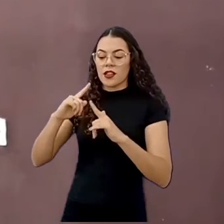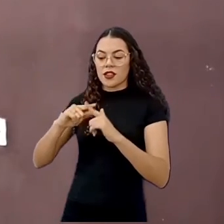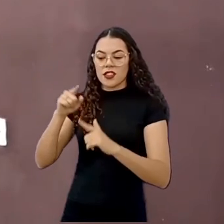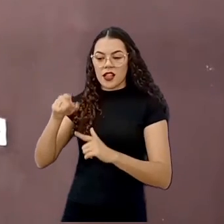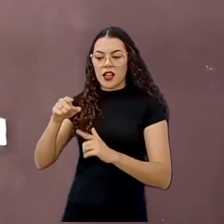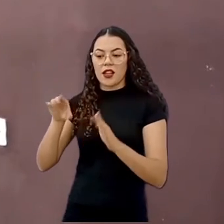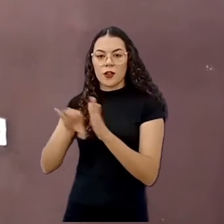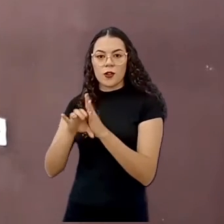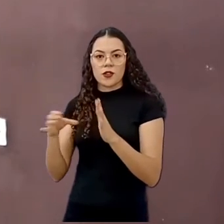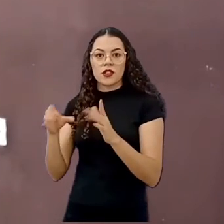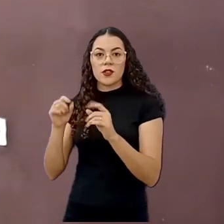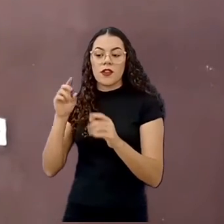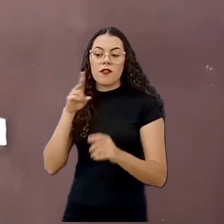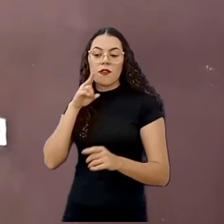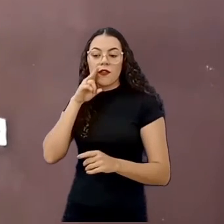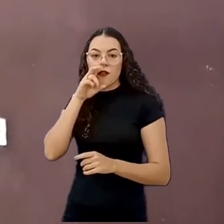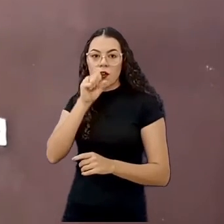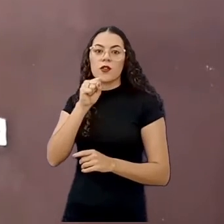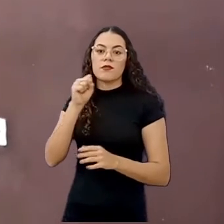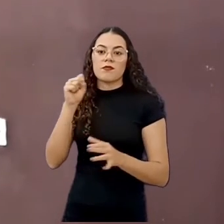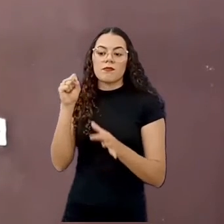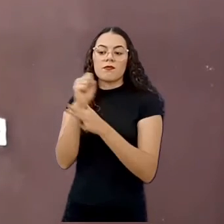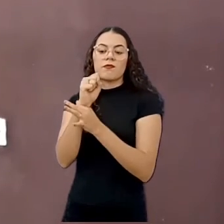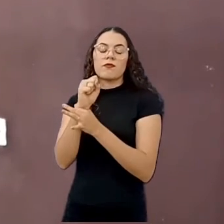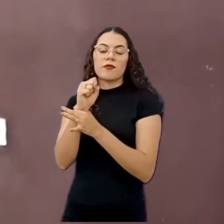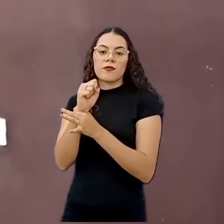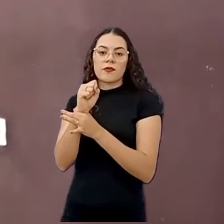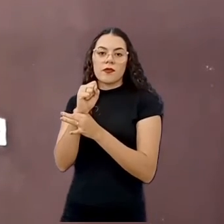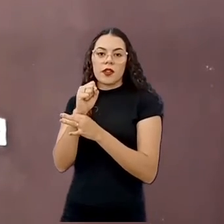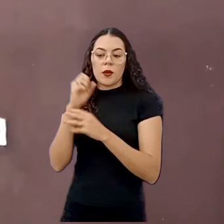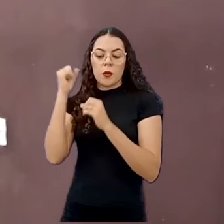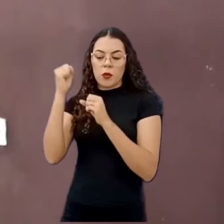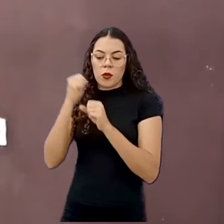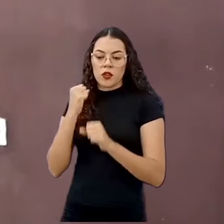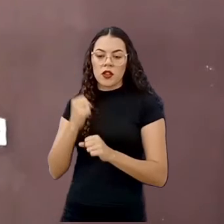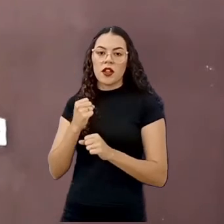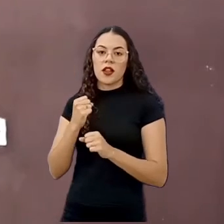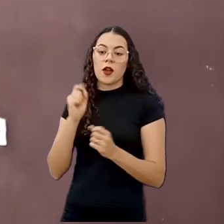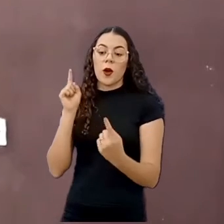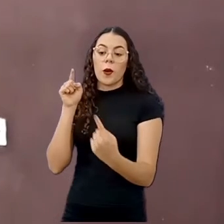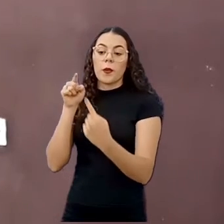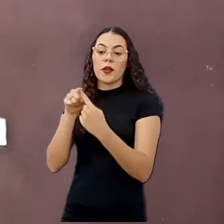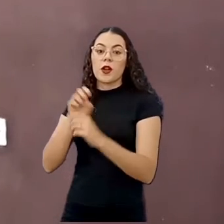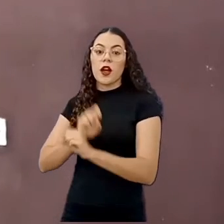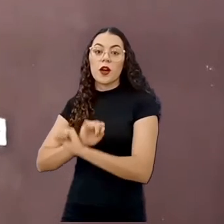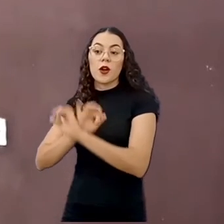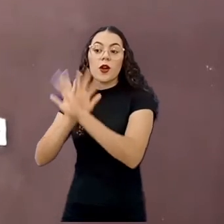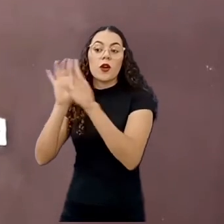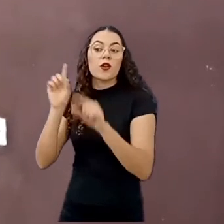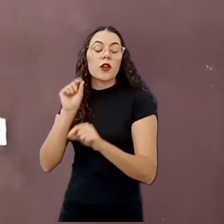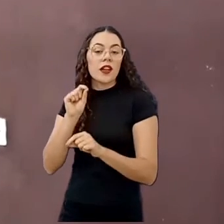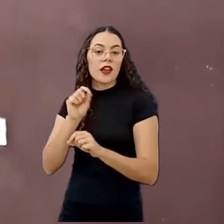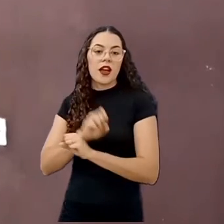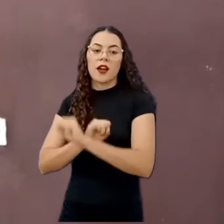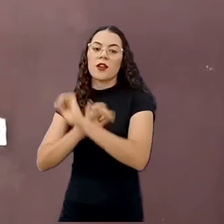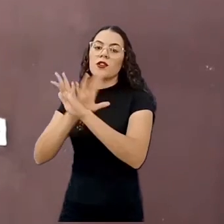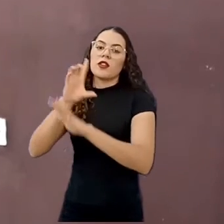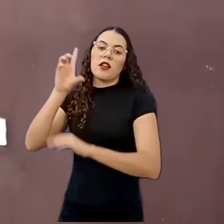Colossenses fortalecimento em todo o poder, de acordo com a glória. Glória de quem? De